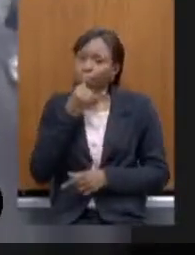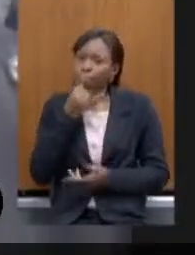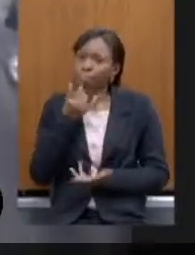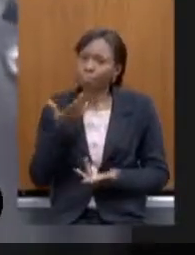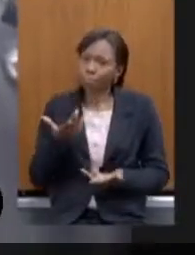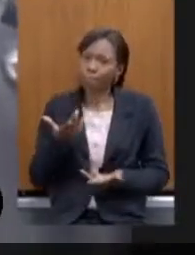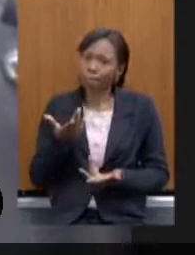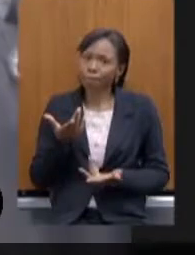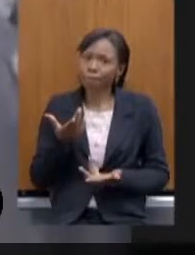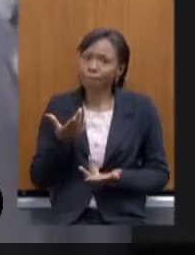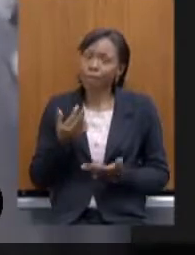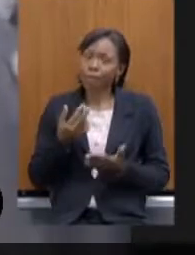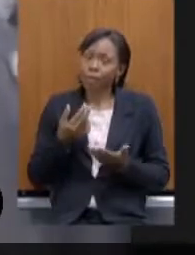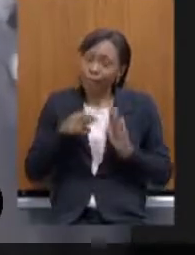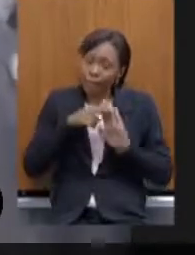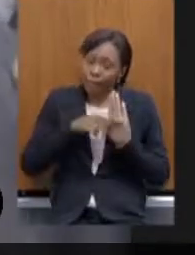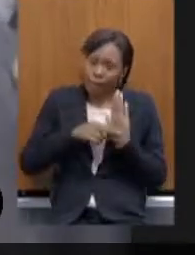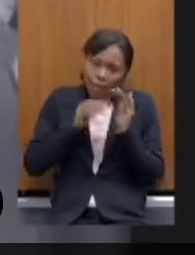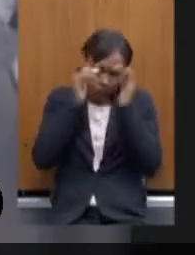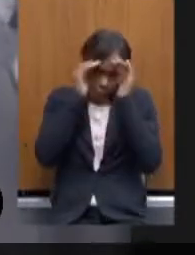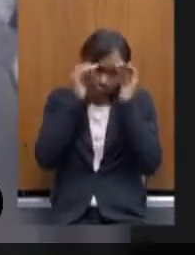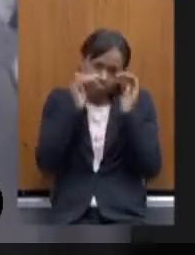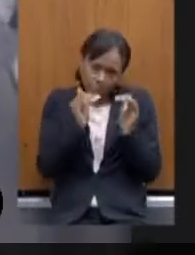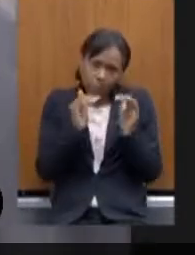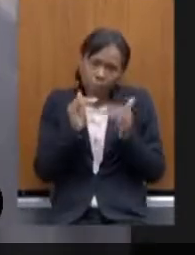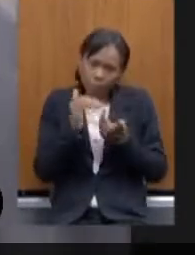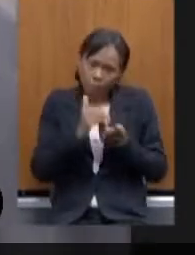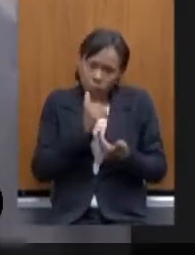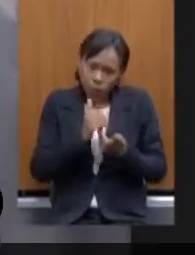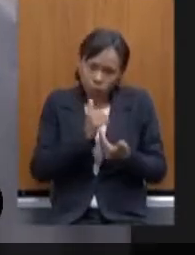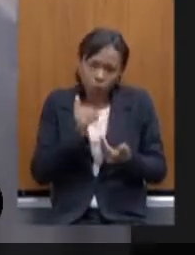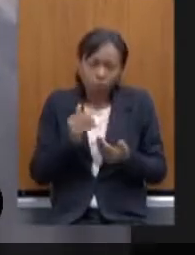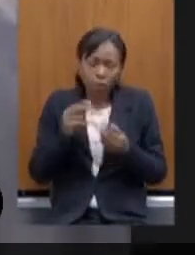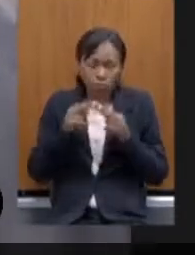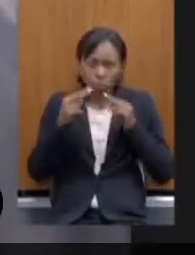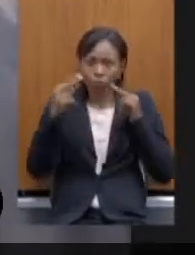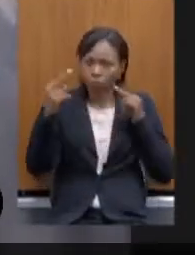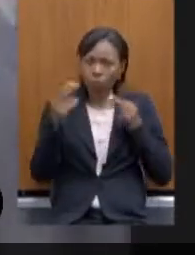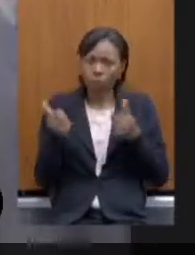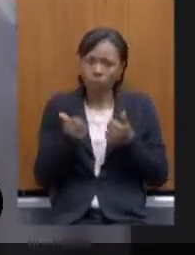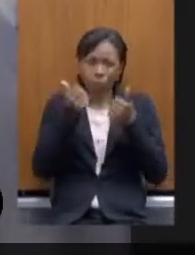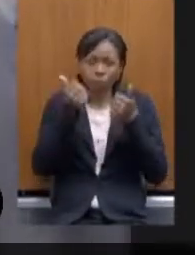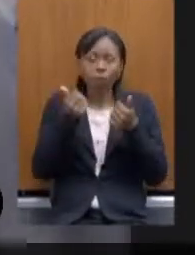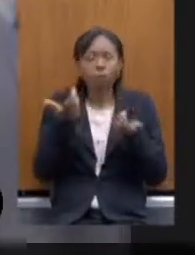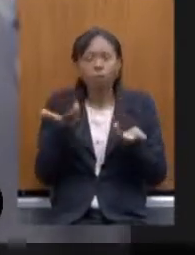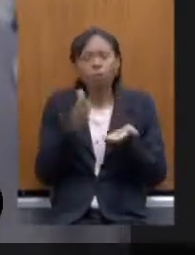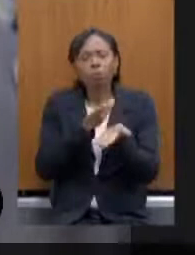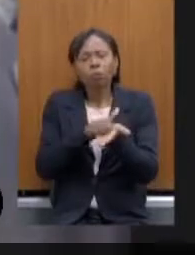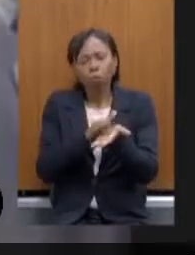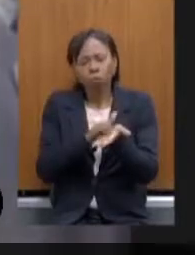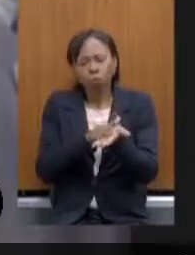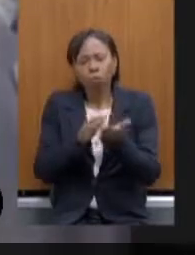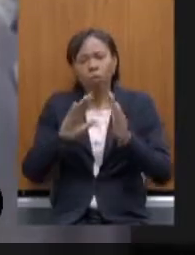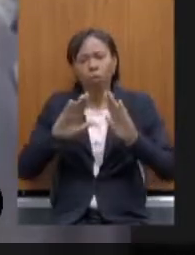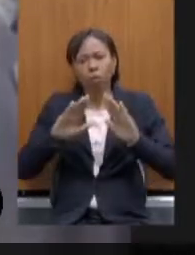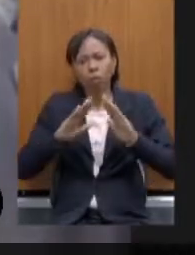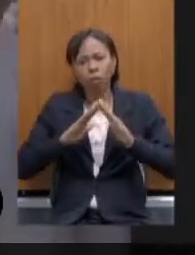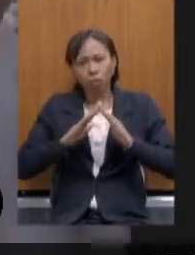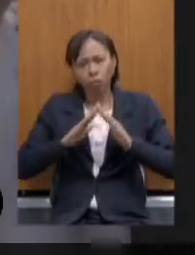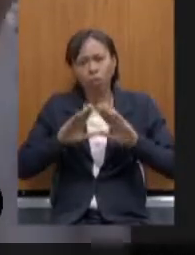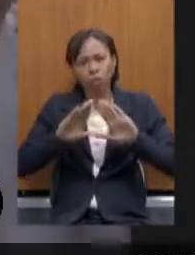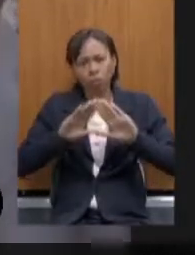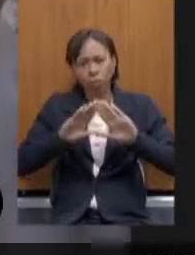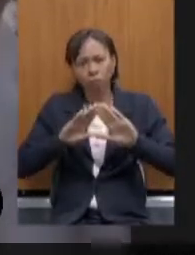sofremos recomendados a está de volta mas eu quero parabenizar muito essa casa pela construção dos namorados